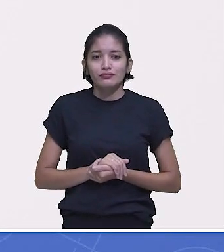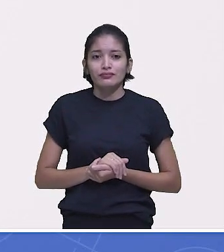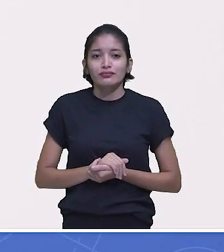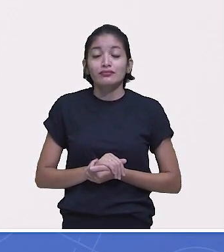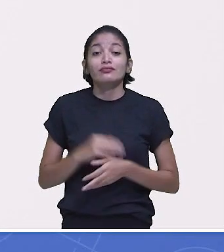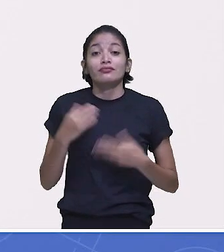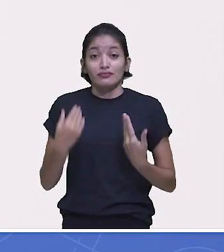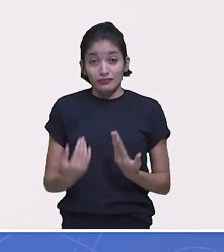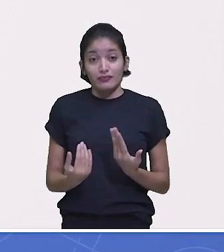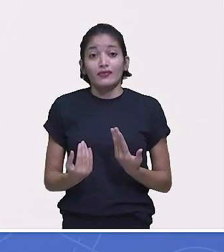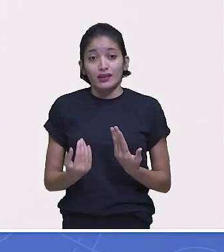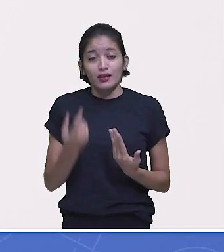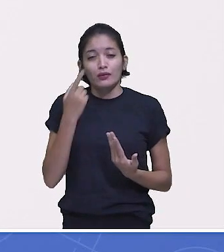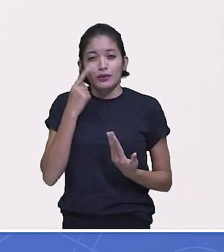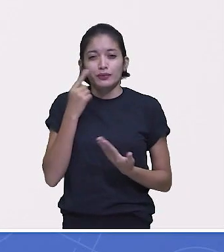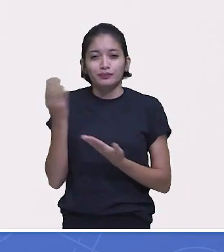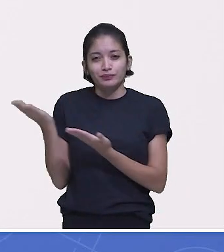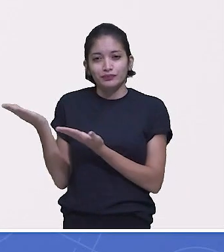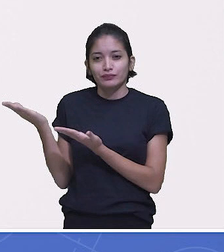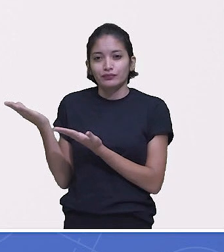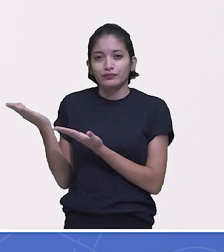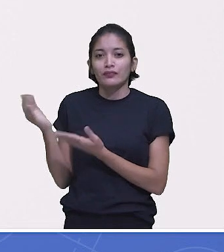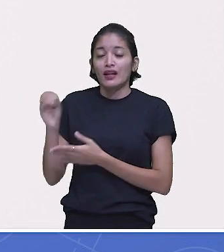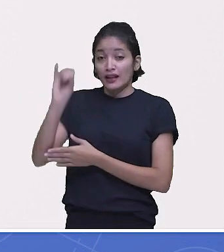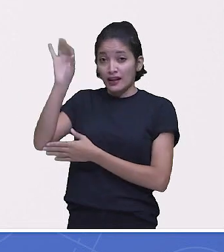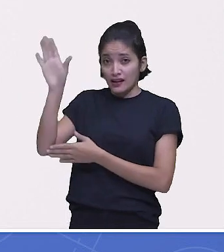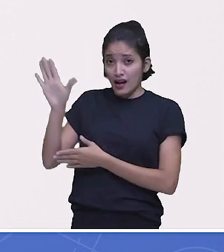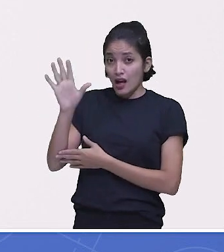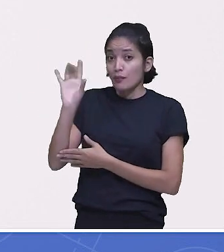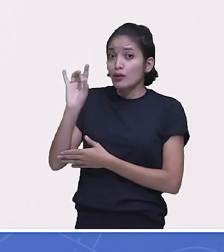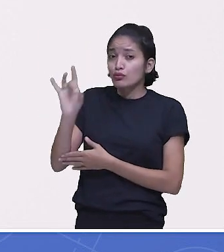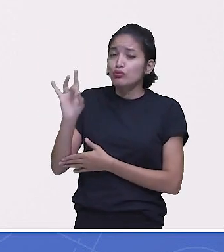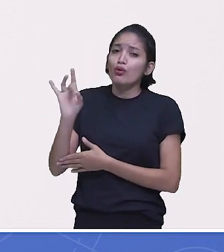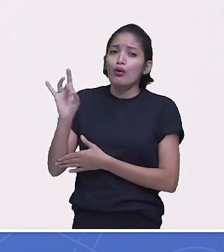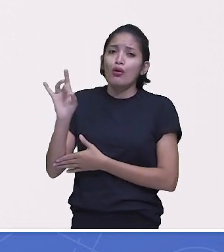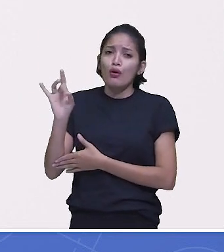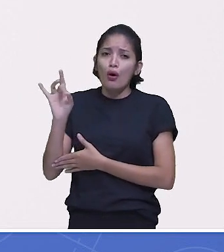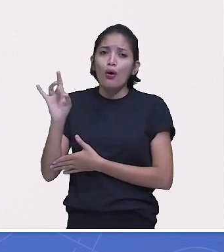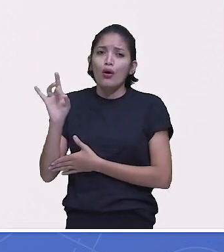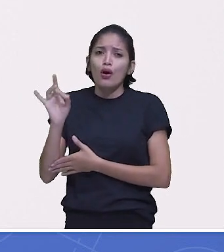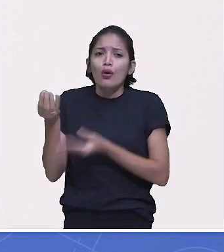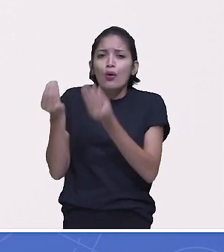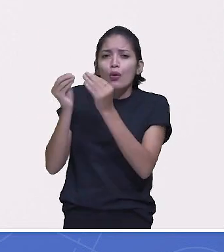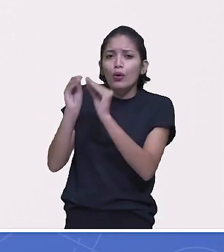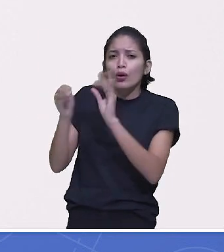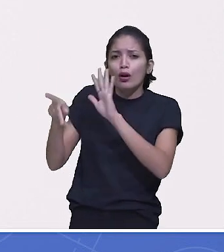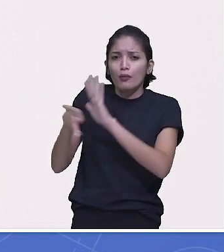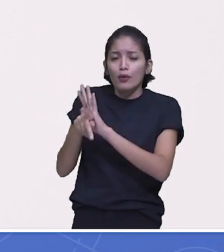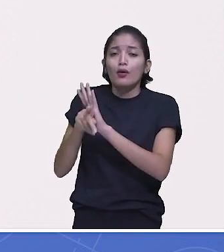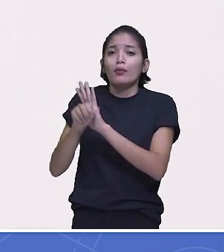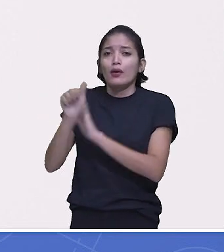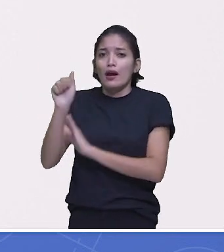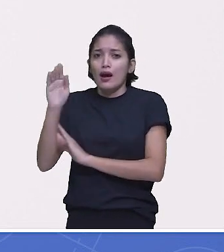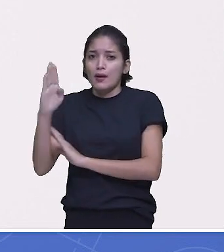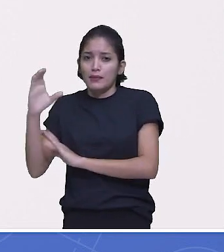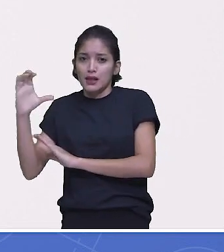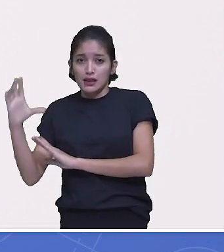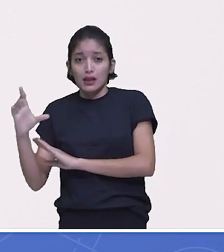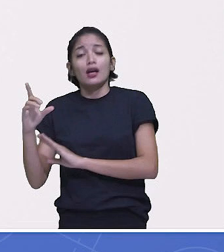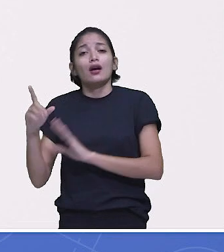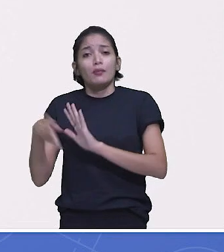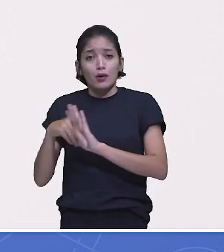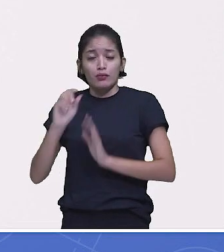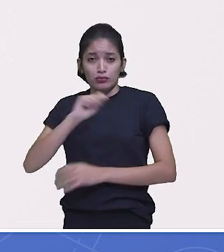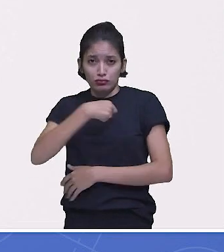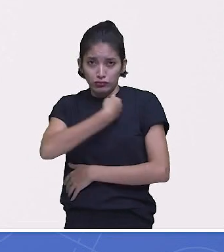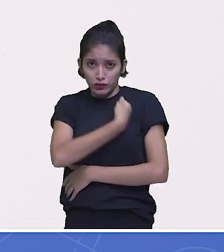Aí a questão, a imagem é apenas ilustrativa com as letras do alfabeto espanhol, né? Lembrando